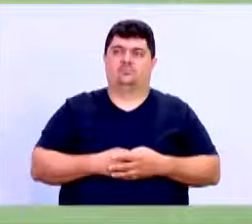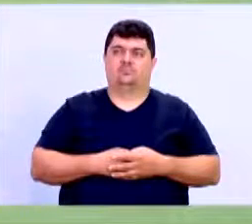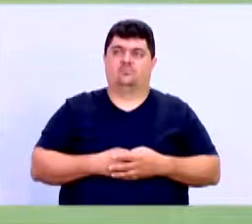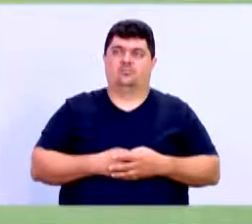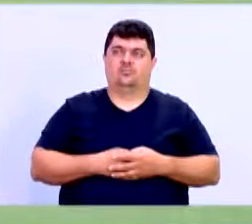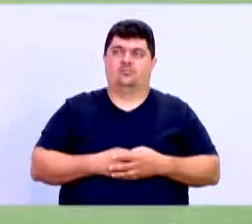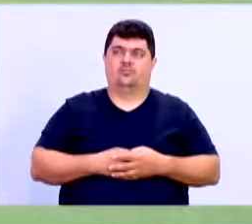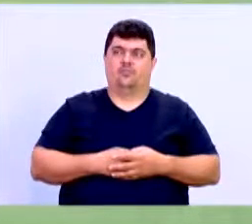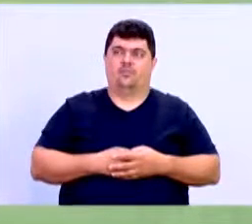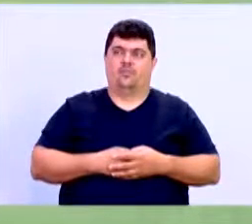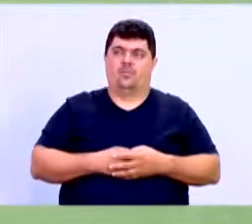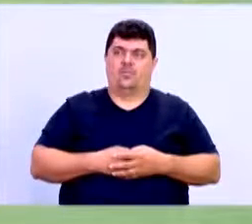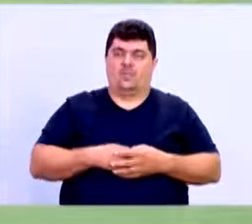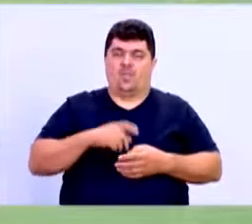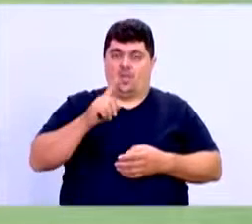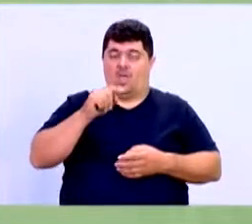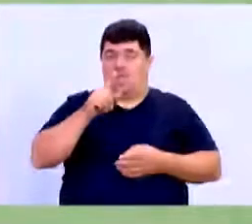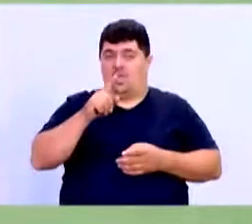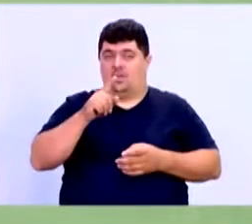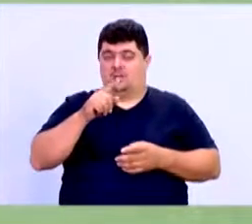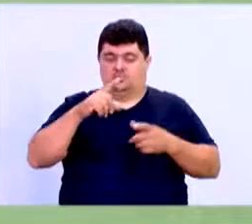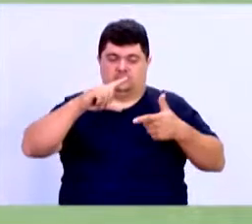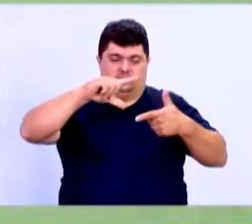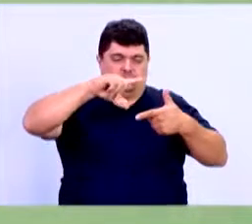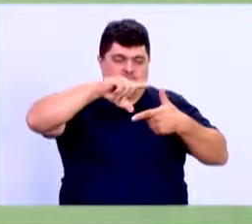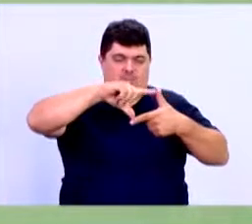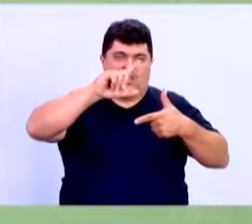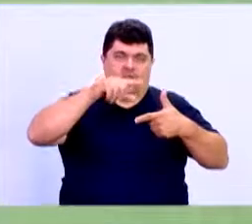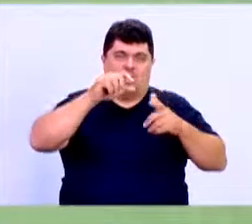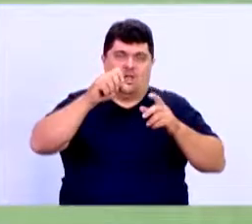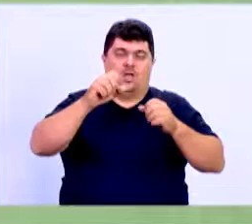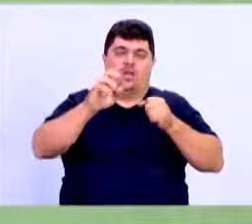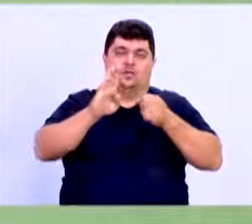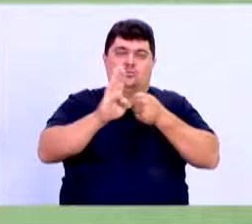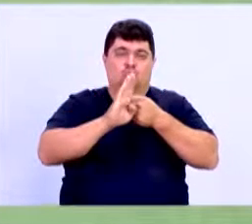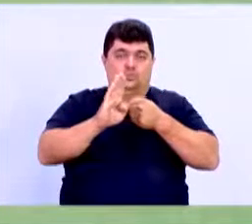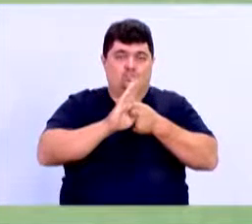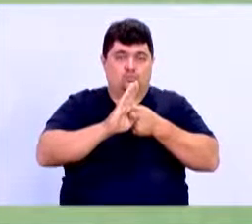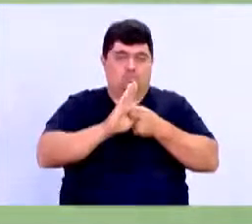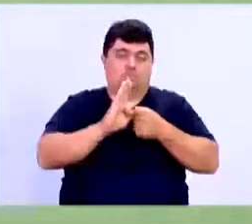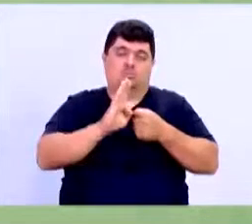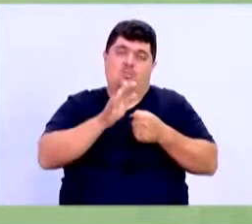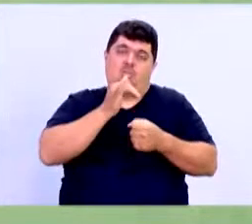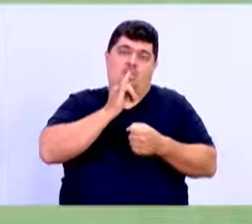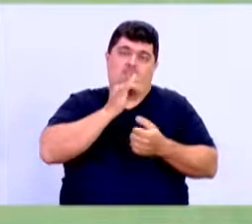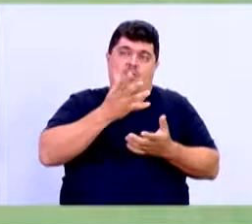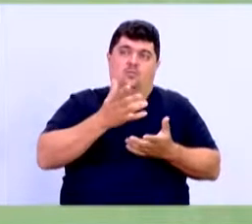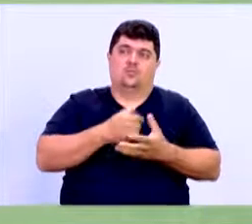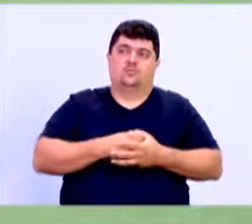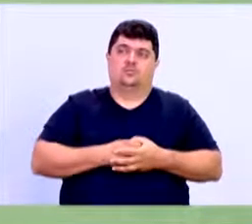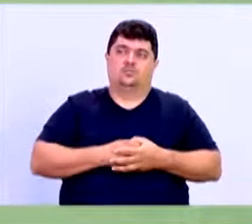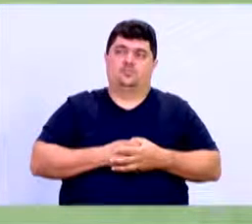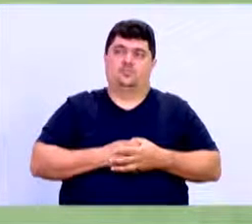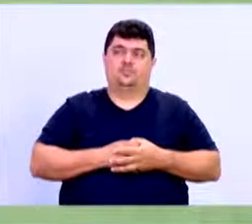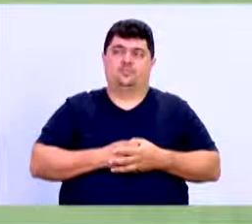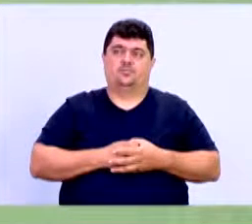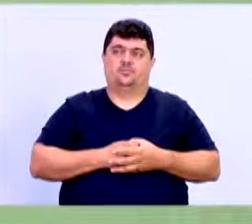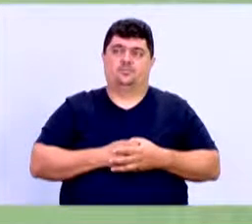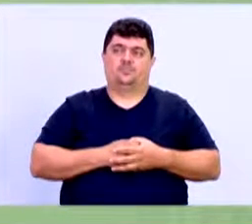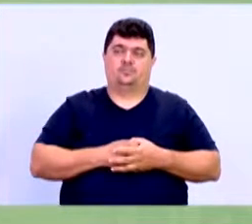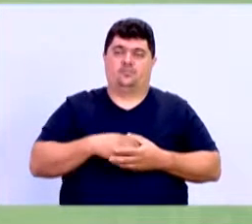em si, elas são nomeadas com substantivos concretos ou abstratos. Exemplos disso, de entidades